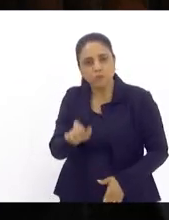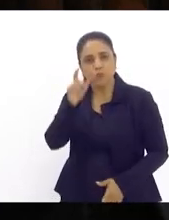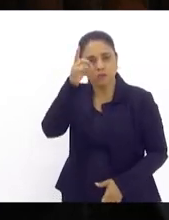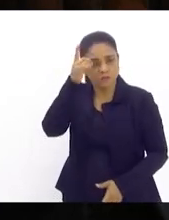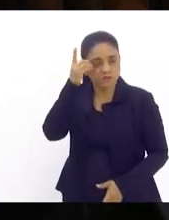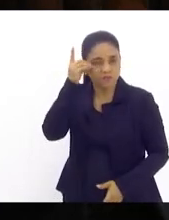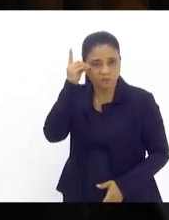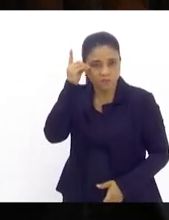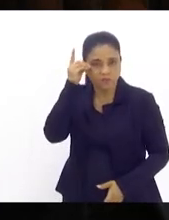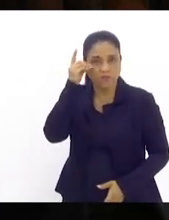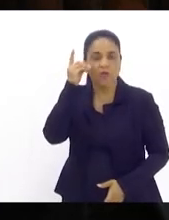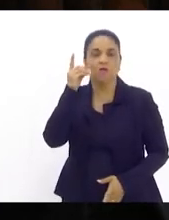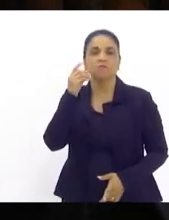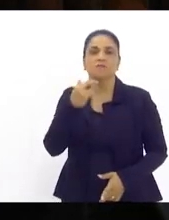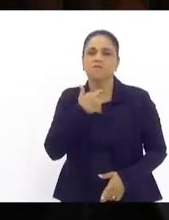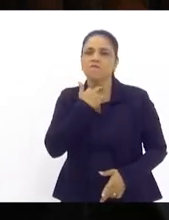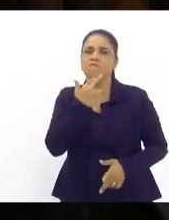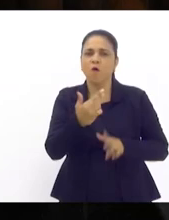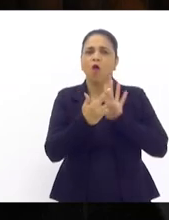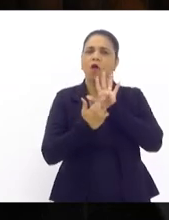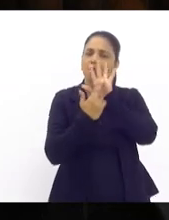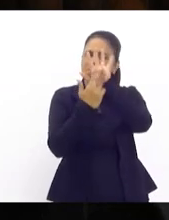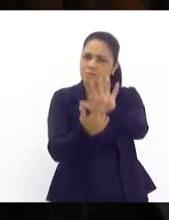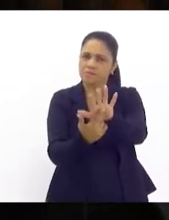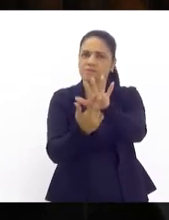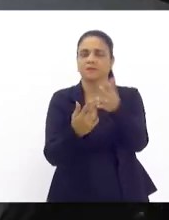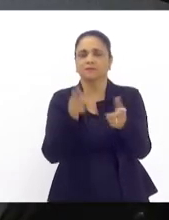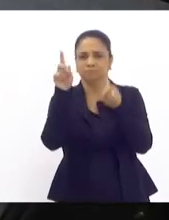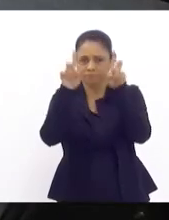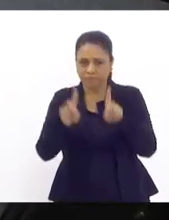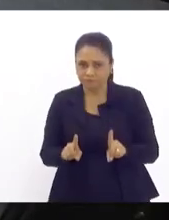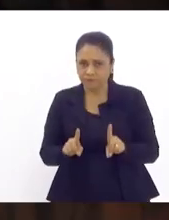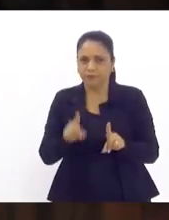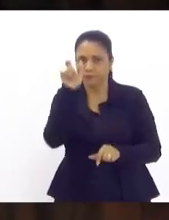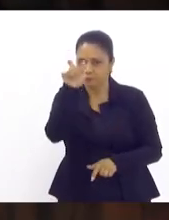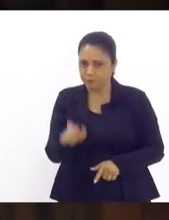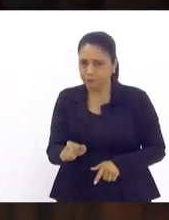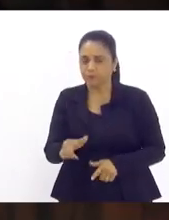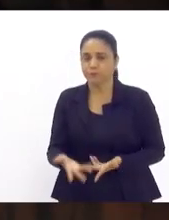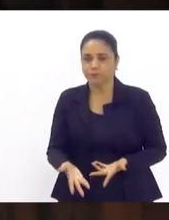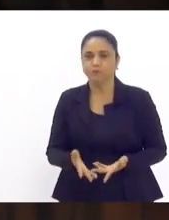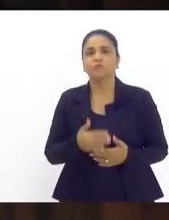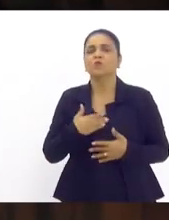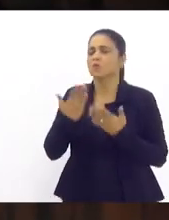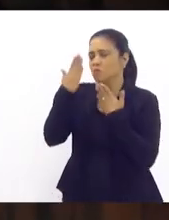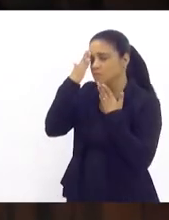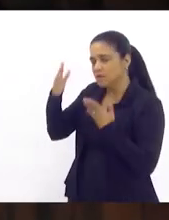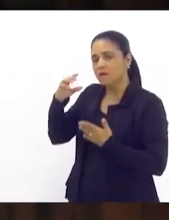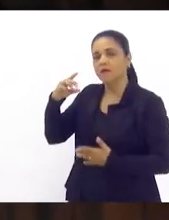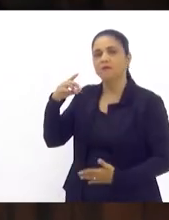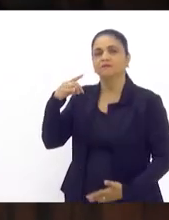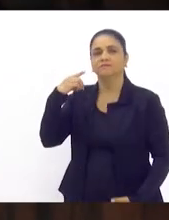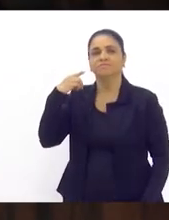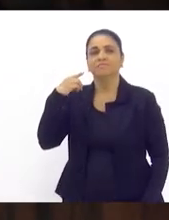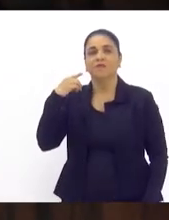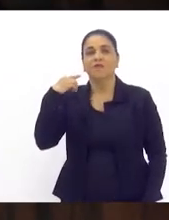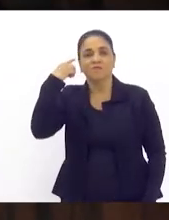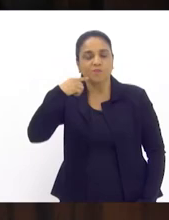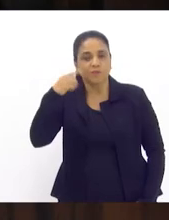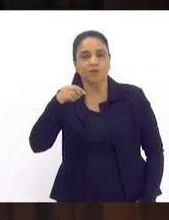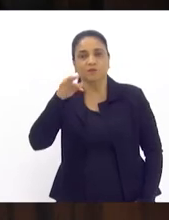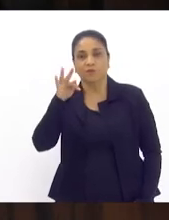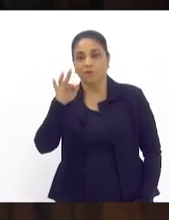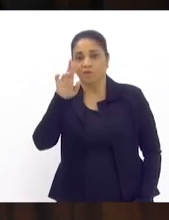dar voz às pessoas com deficiência. Muito obrigado, presidente. Obrigado, deputado Fred Pacheco. Agradeço a